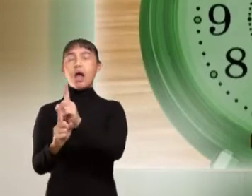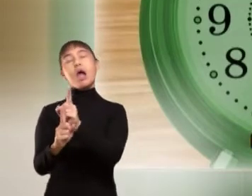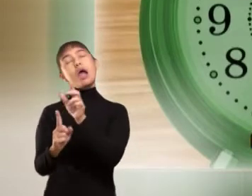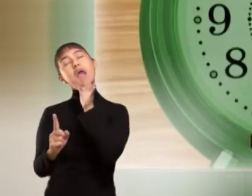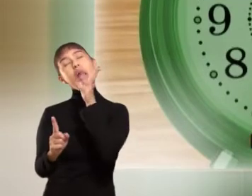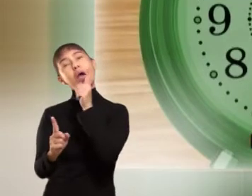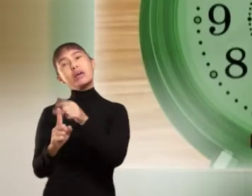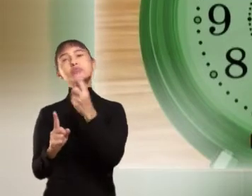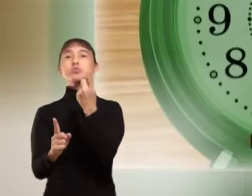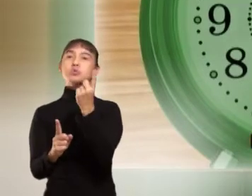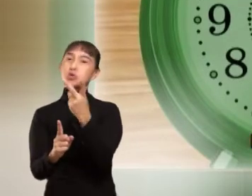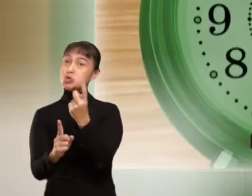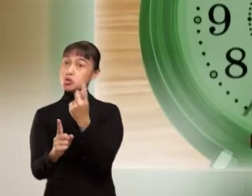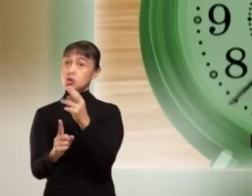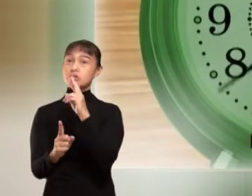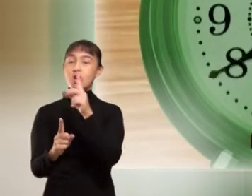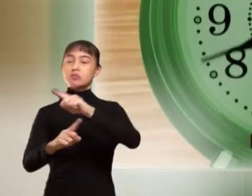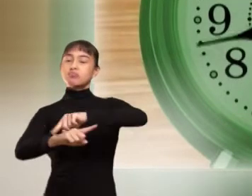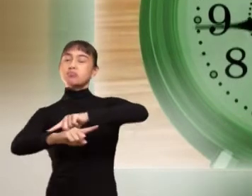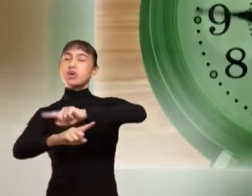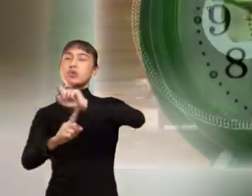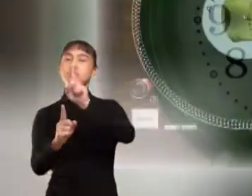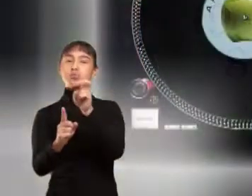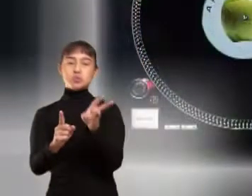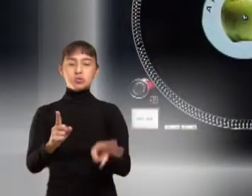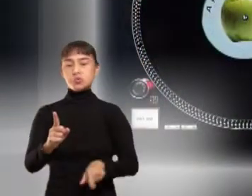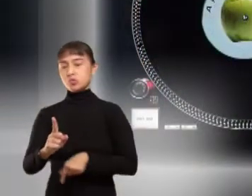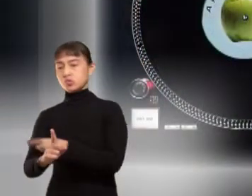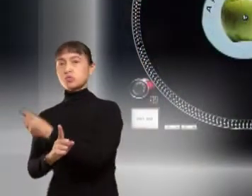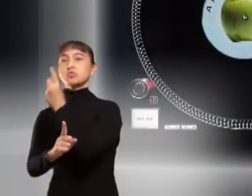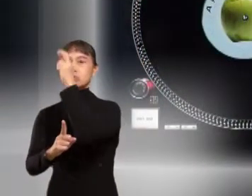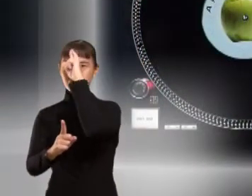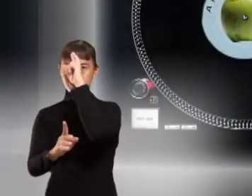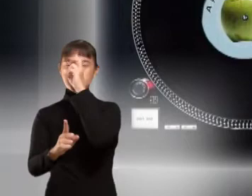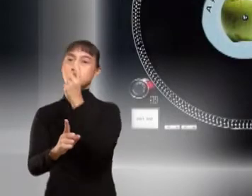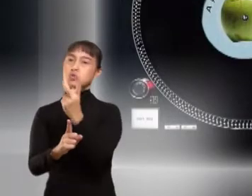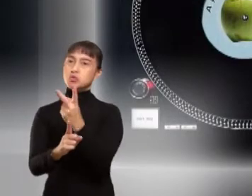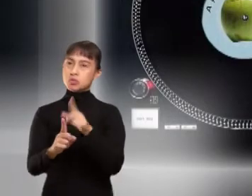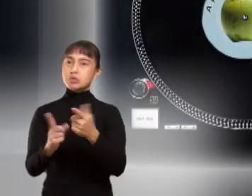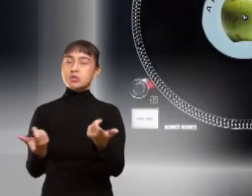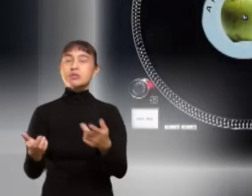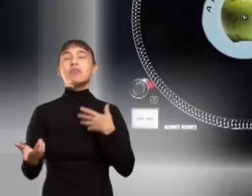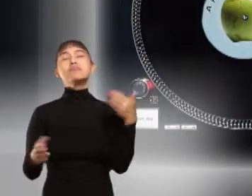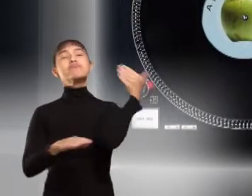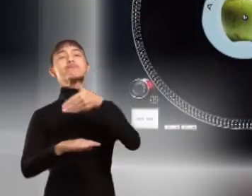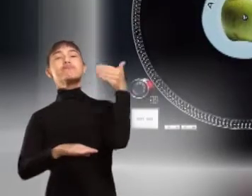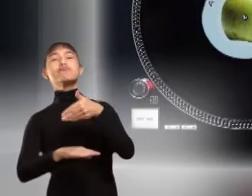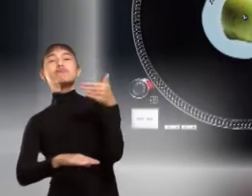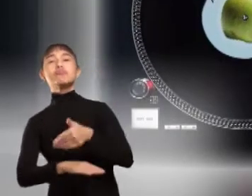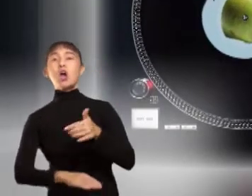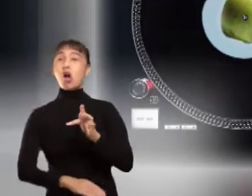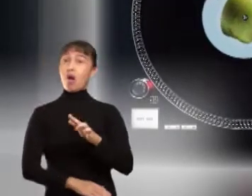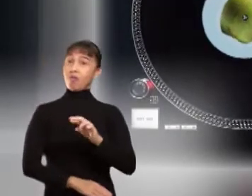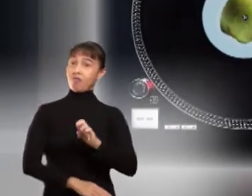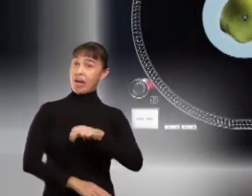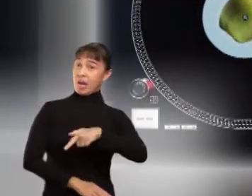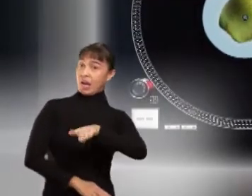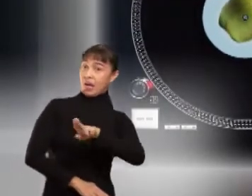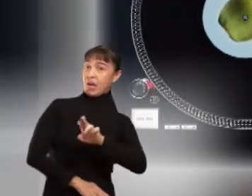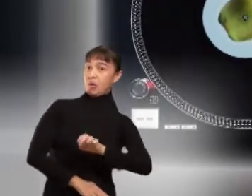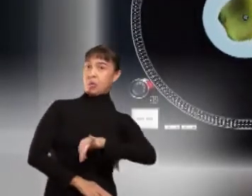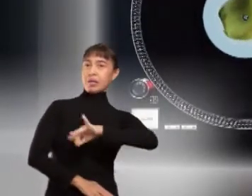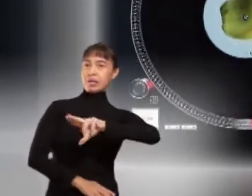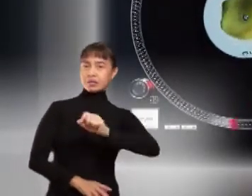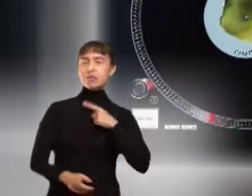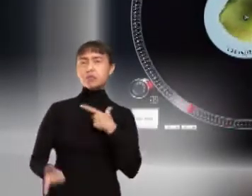12 horas para o das horas. A frequência é definida como o inverso